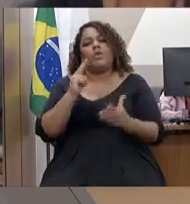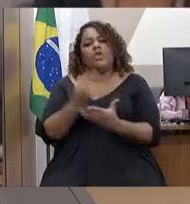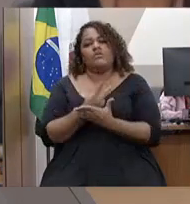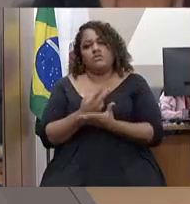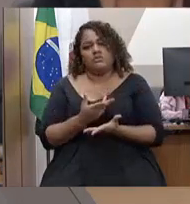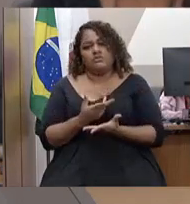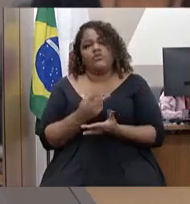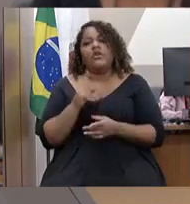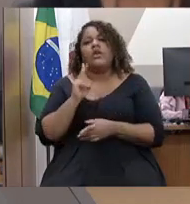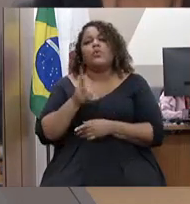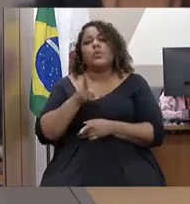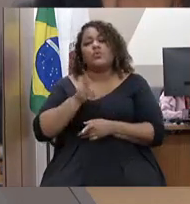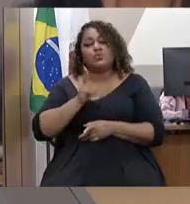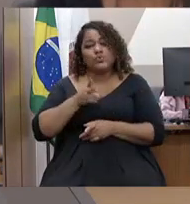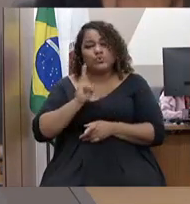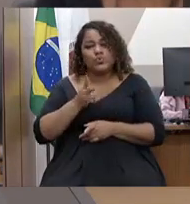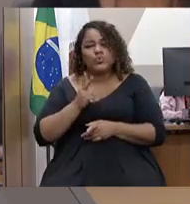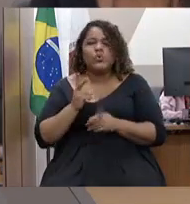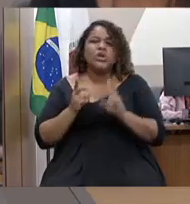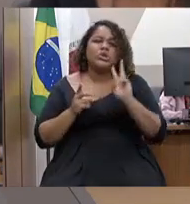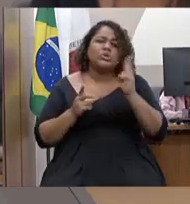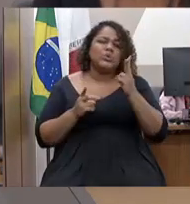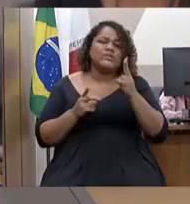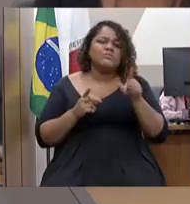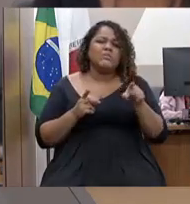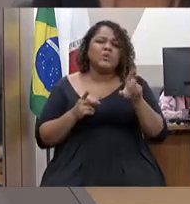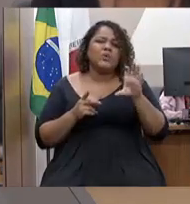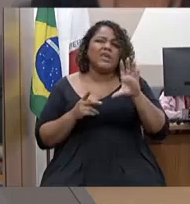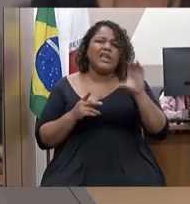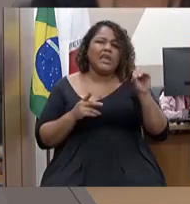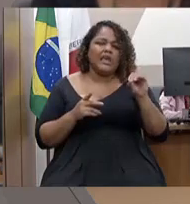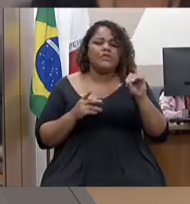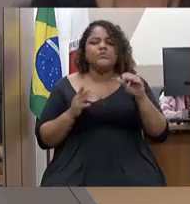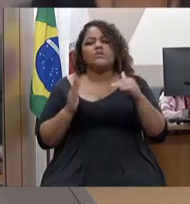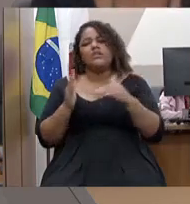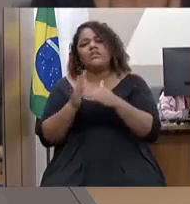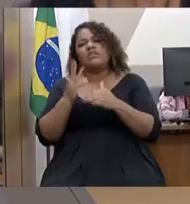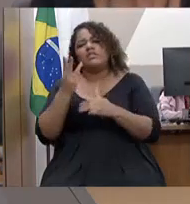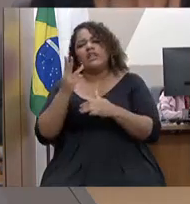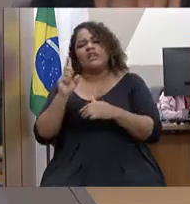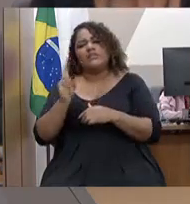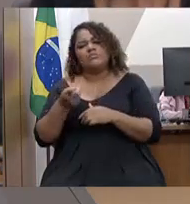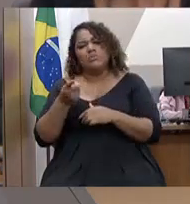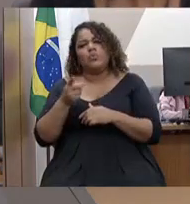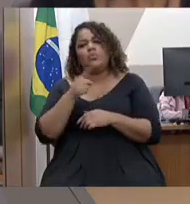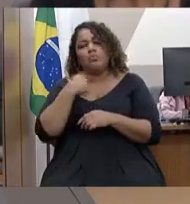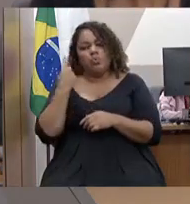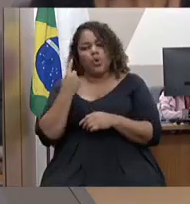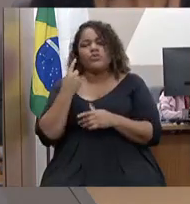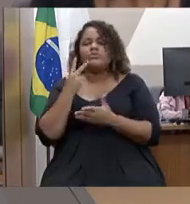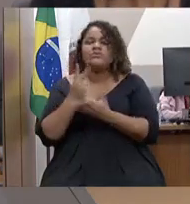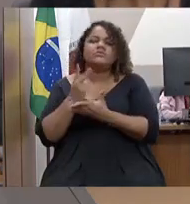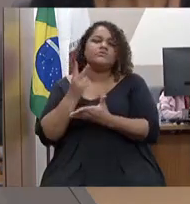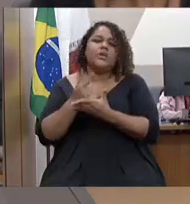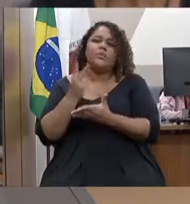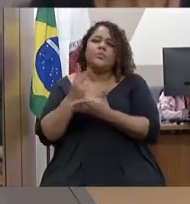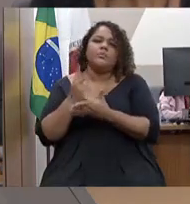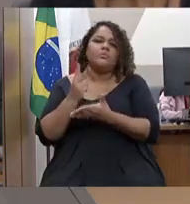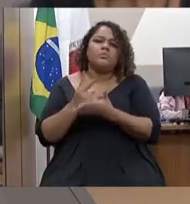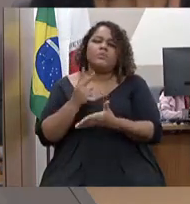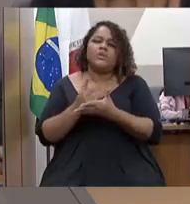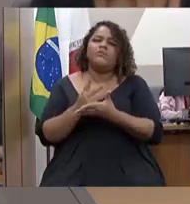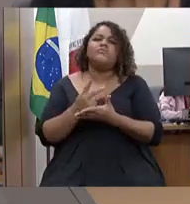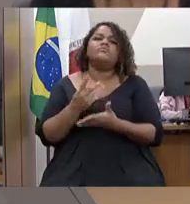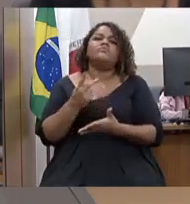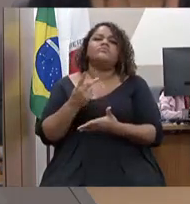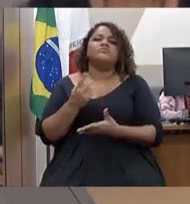nessa faixa de 2.500 a 3 mil mortes desde que eu entrei no Ministério do Trabalho há 30 anos atrás a gente fala em